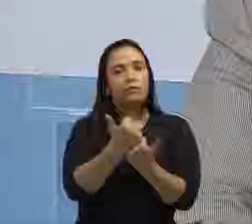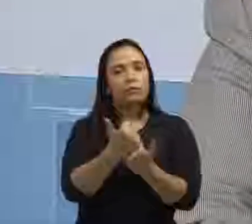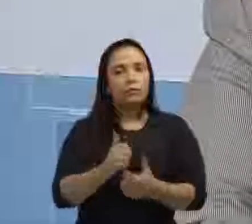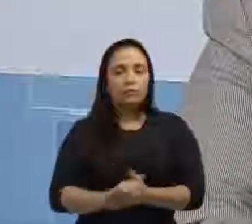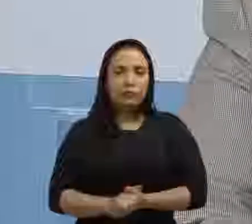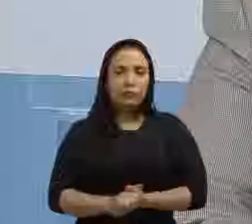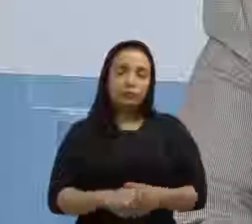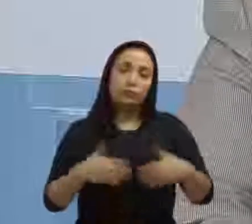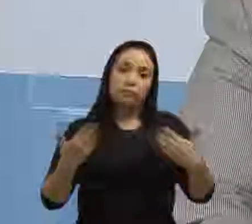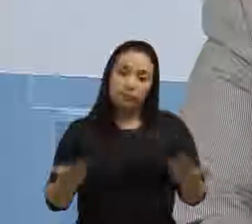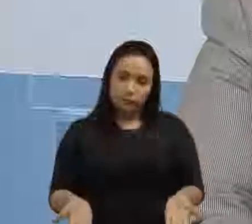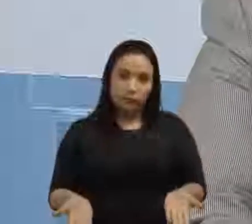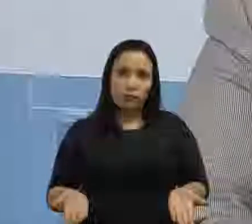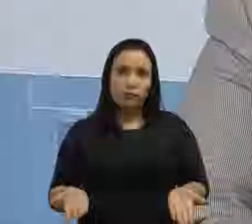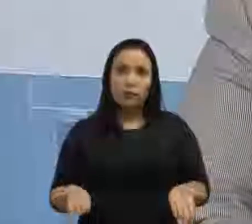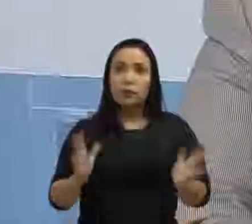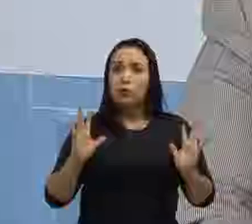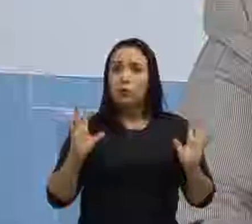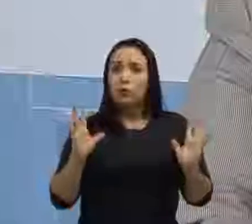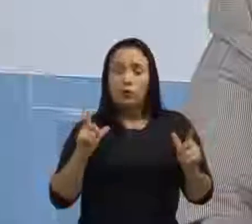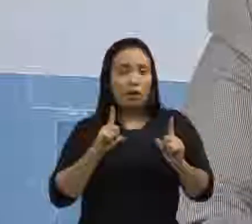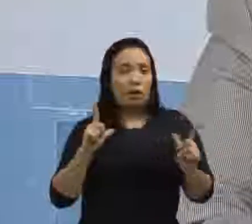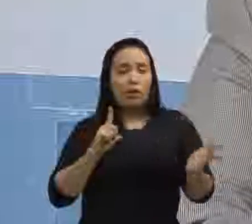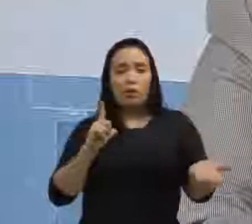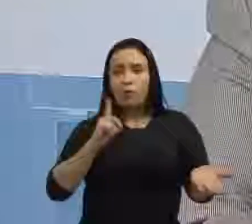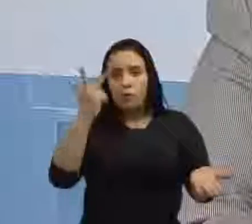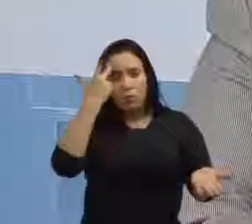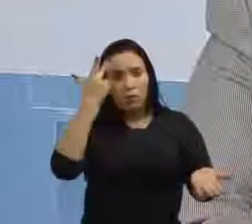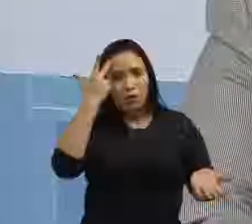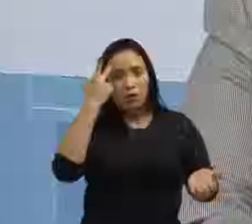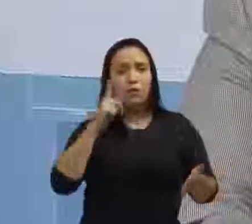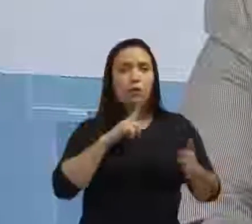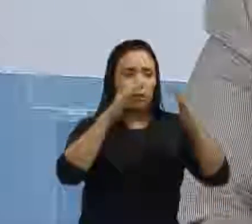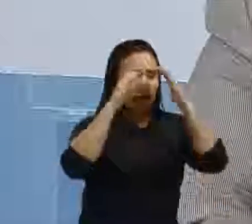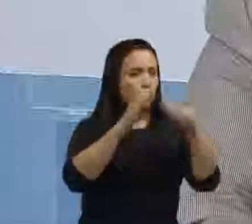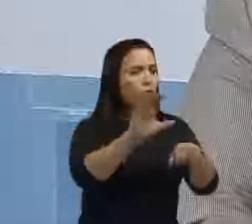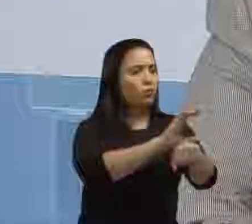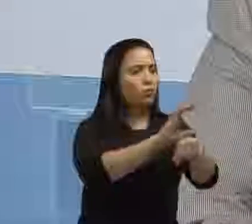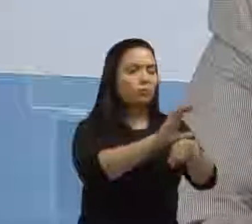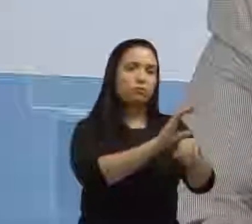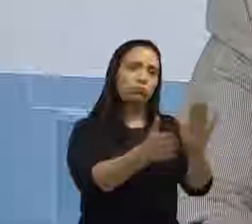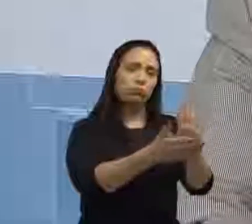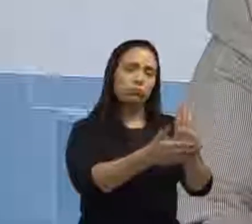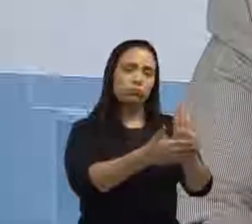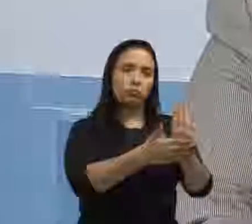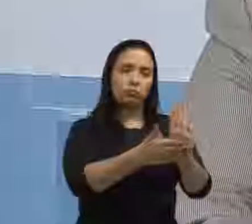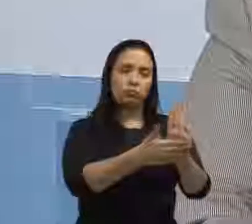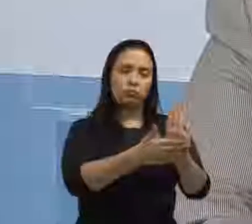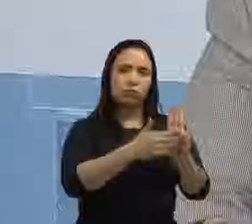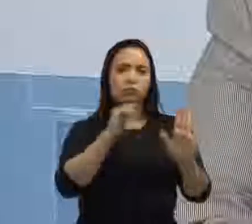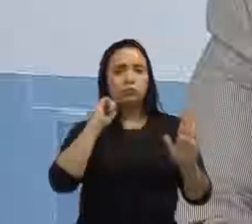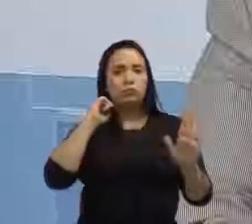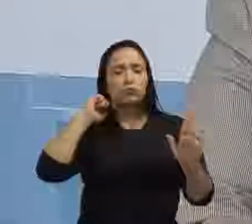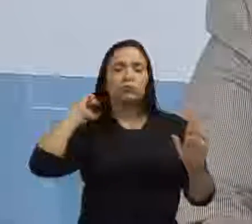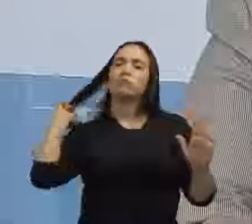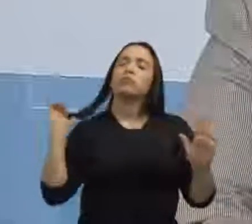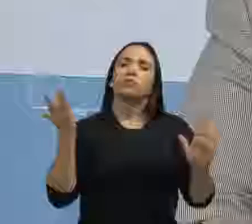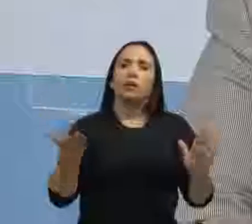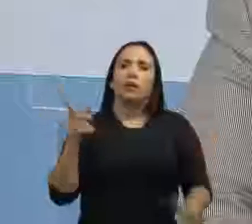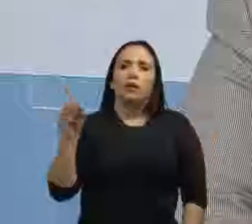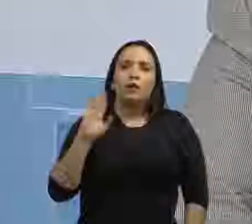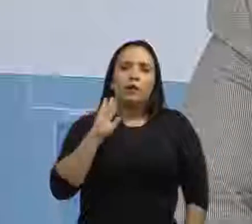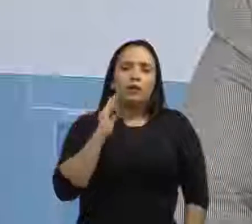vice. Então, tudo normal, constitucional, do jeito que manda o figurino desse país, e